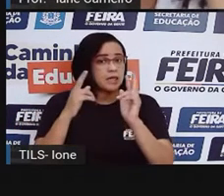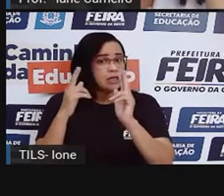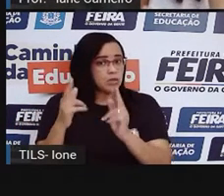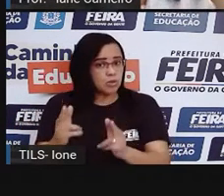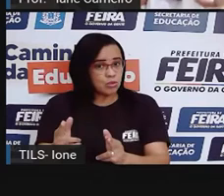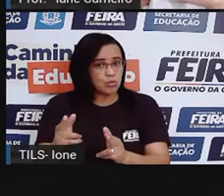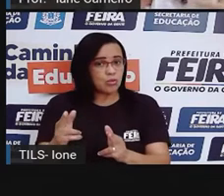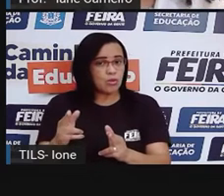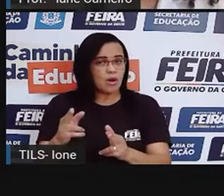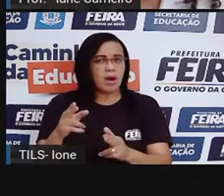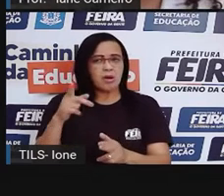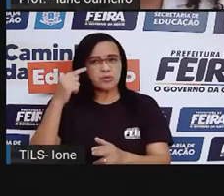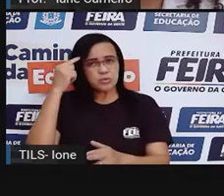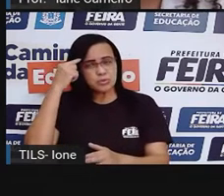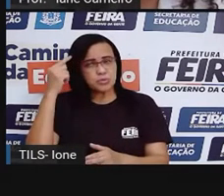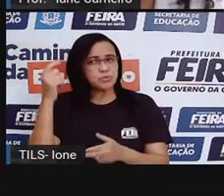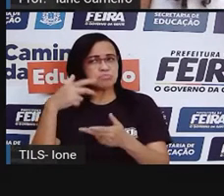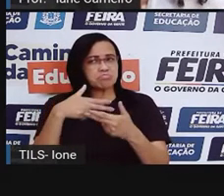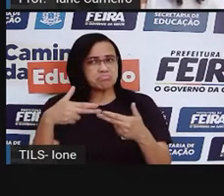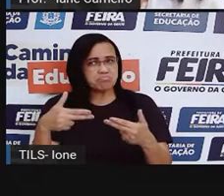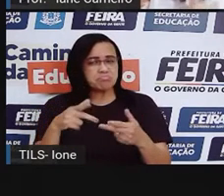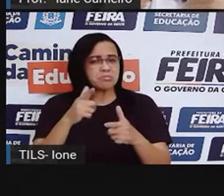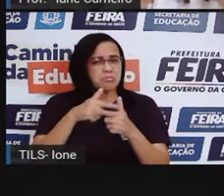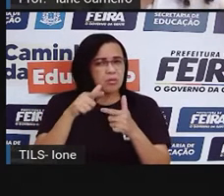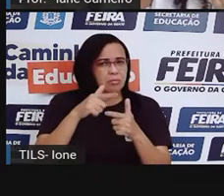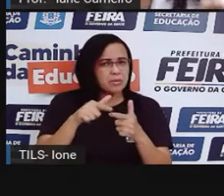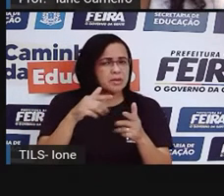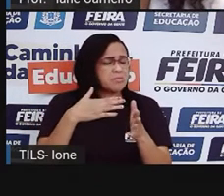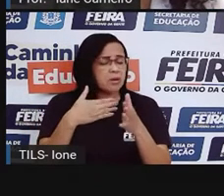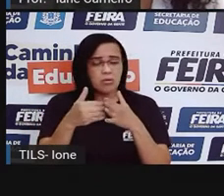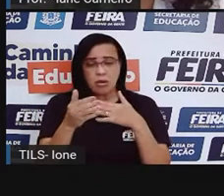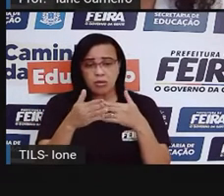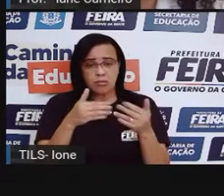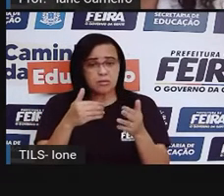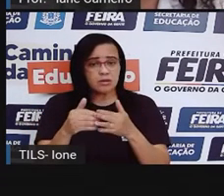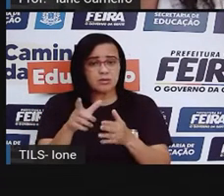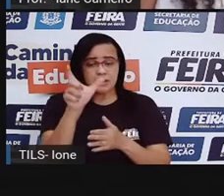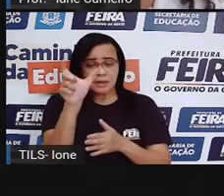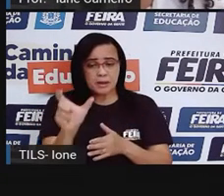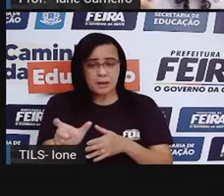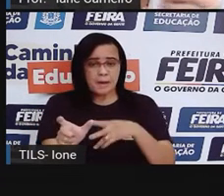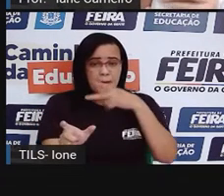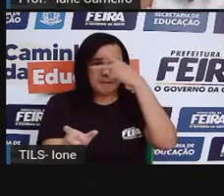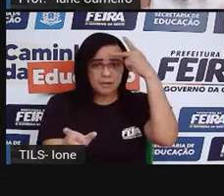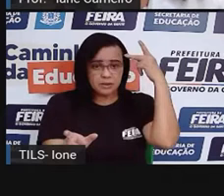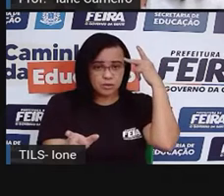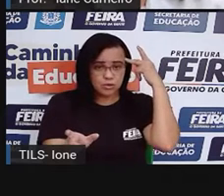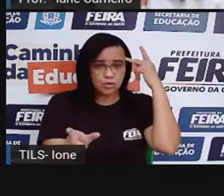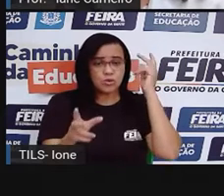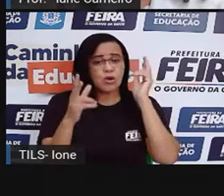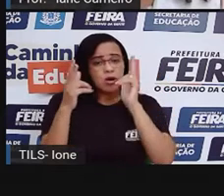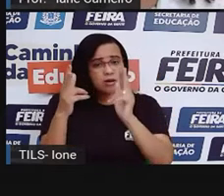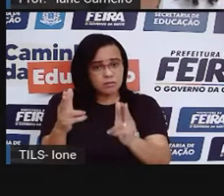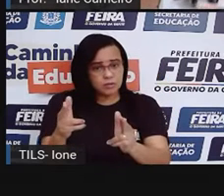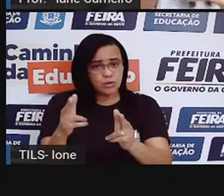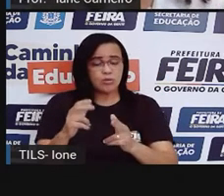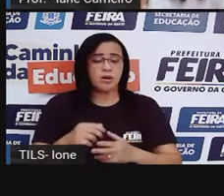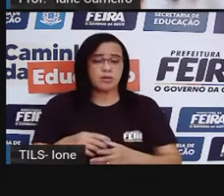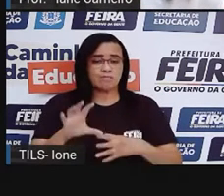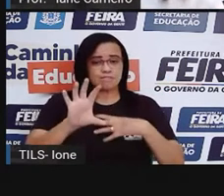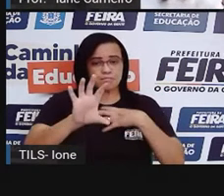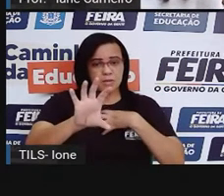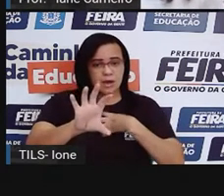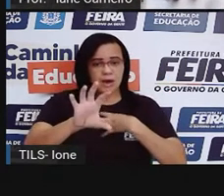aquele momento, como é que você se comportaria, né? Como é que você agiria, né? Então, a empatia é isso. É sempre